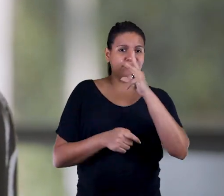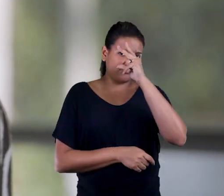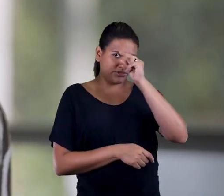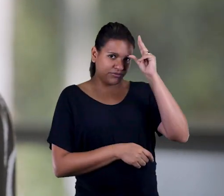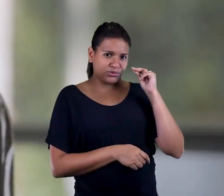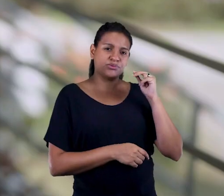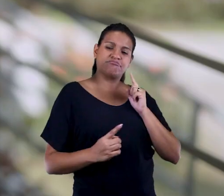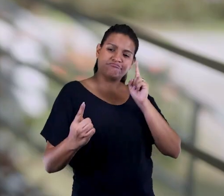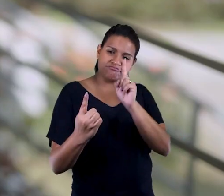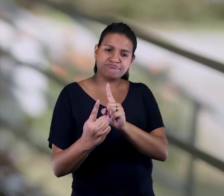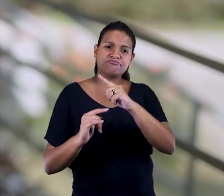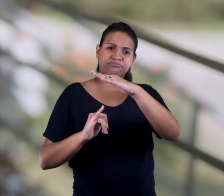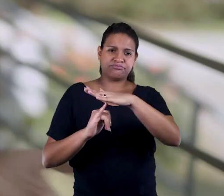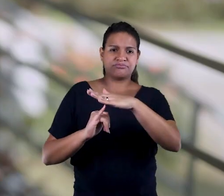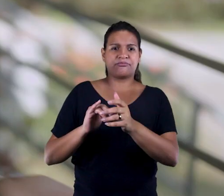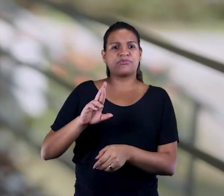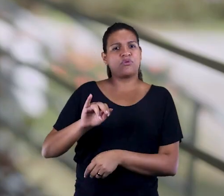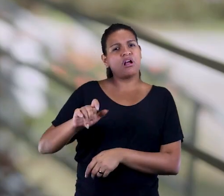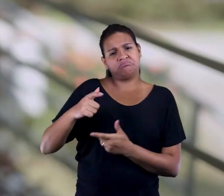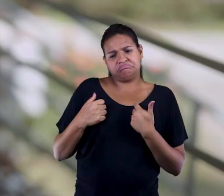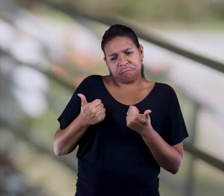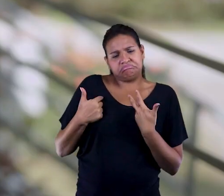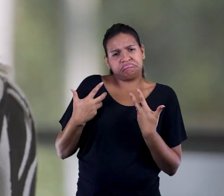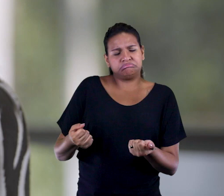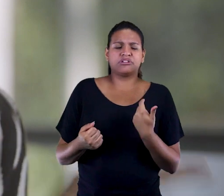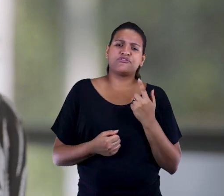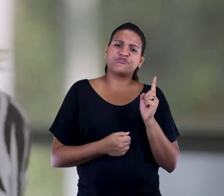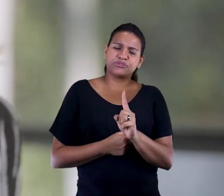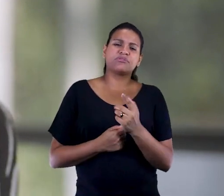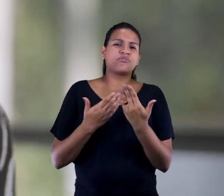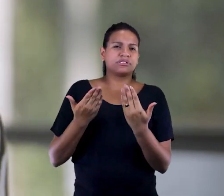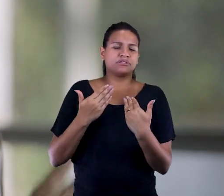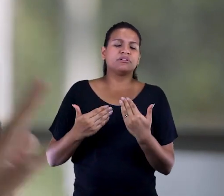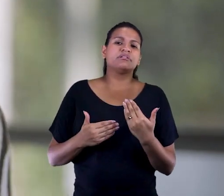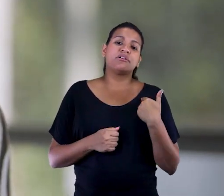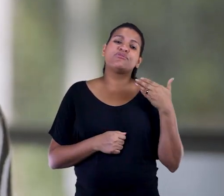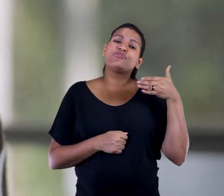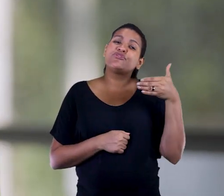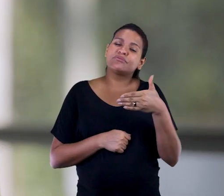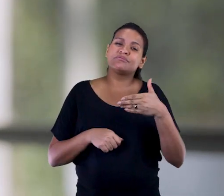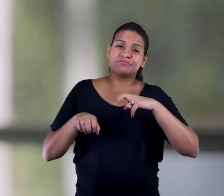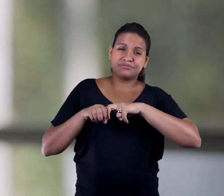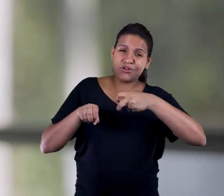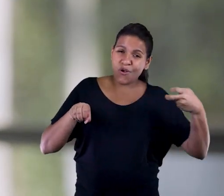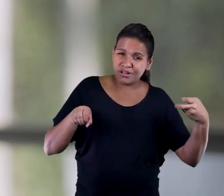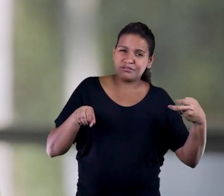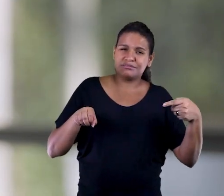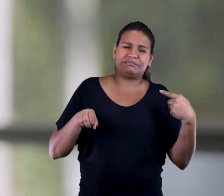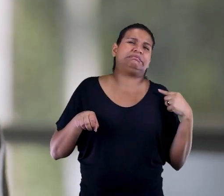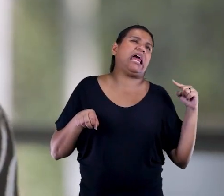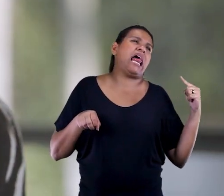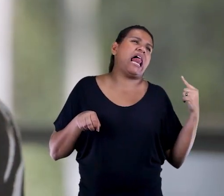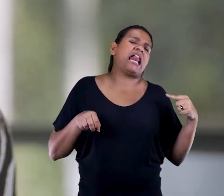pessoal do Instituto Royal. Ah, tá bom, né? Eu sempre acho que a gente tem que conversar. Eu saí de São Paulo e aí peguei São Roque, né, o maior trânsito